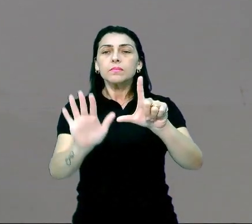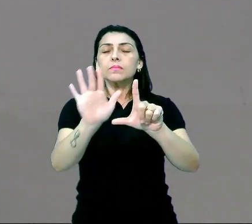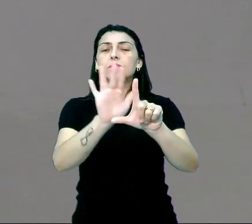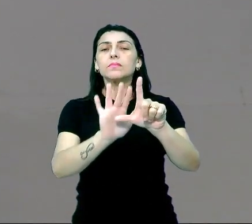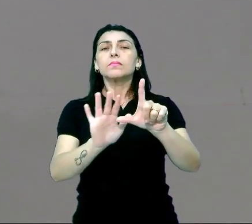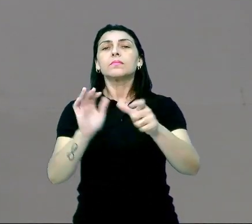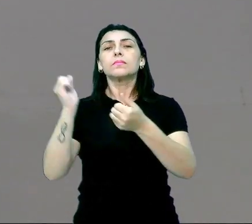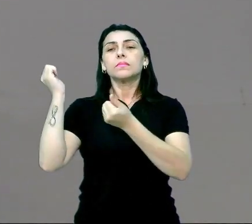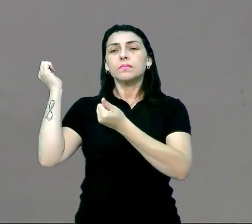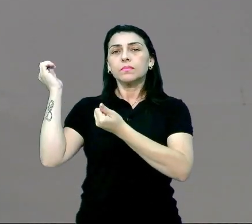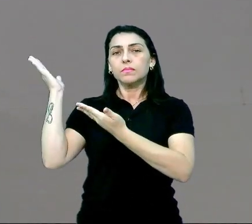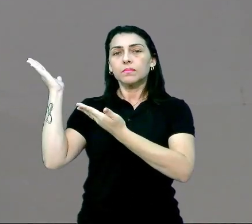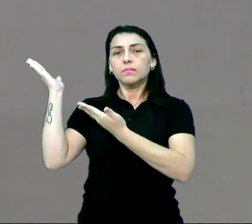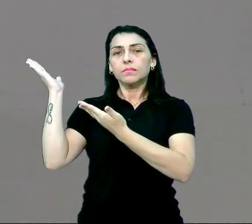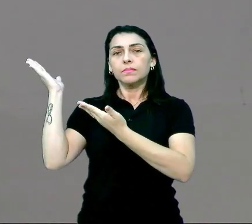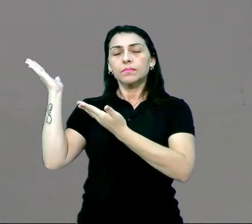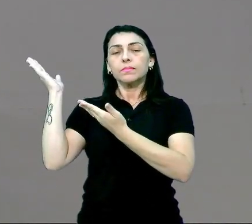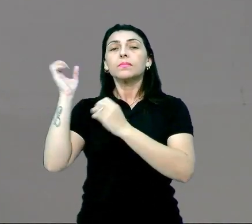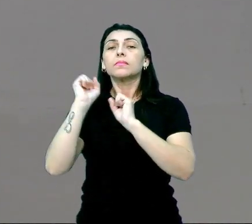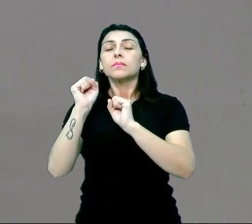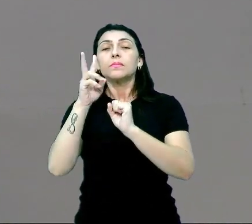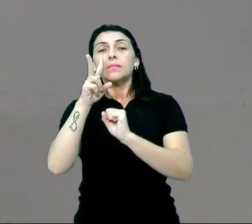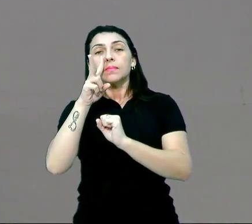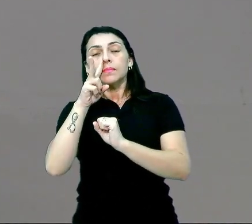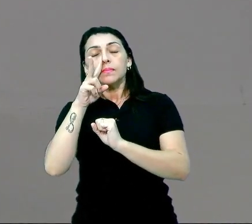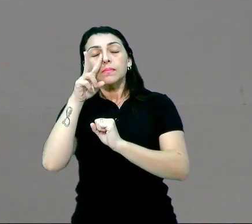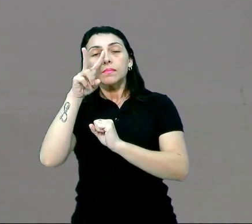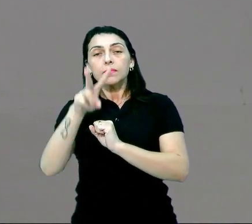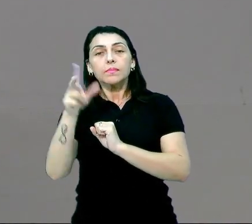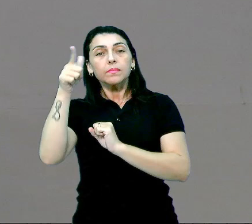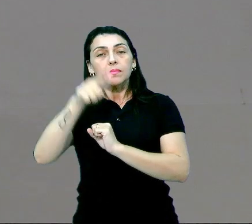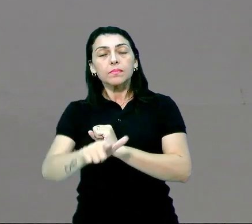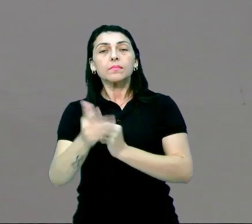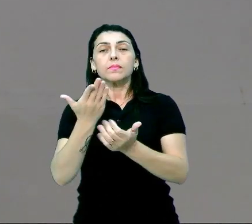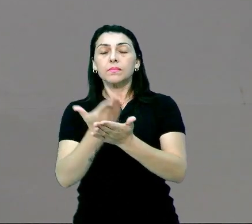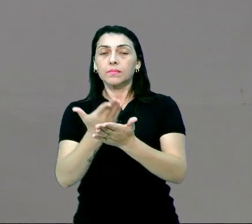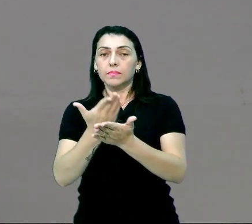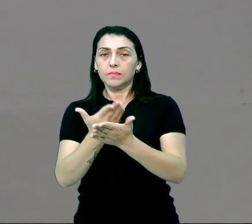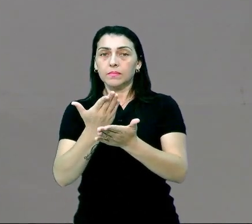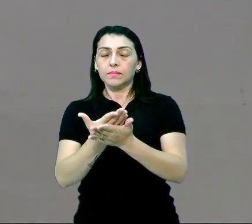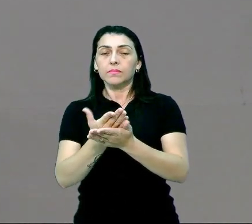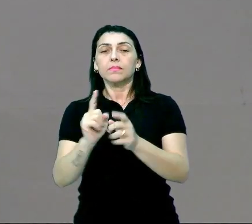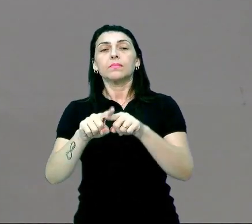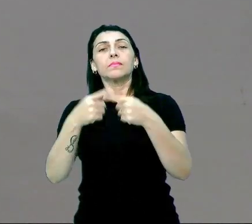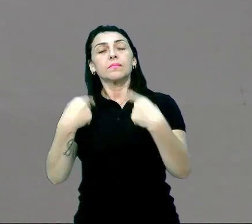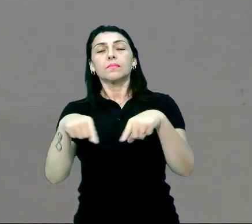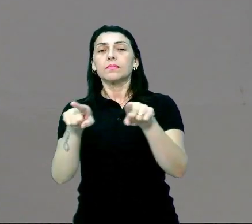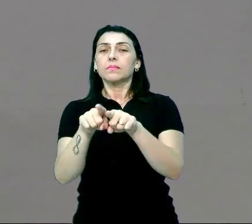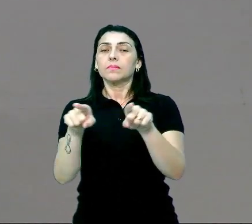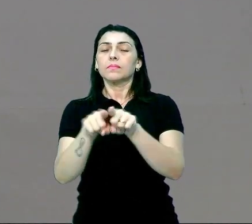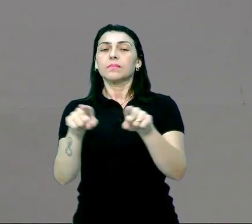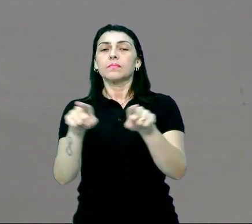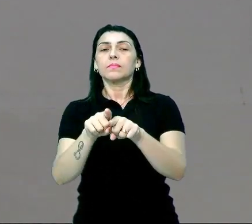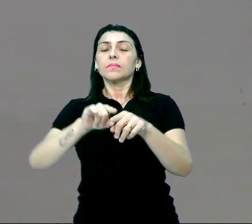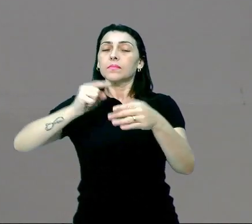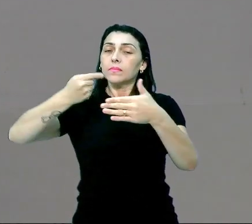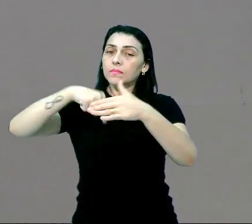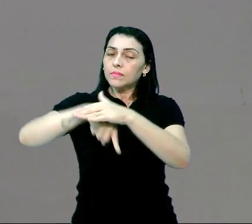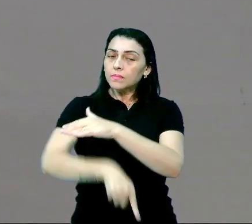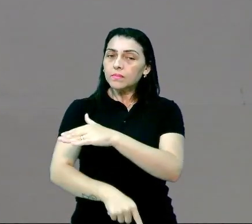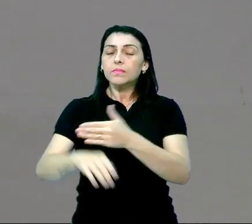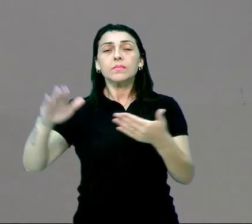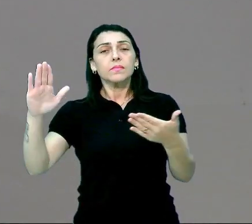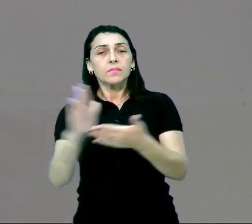plataformas para que possam não apenas rever aquilo que estamos tratando aqui, mas também para